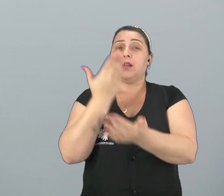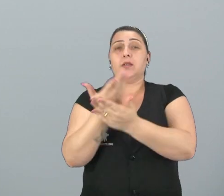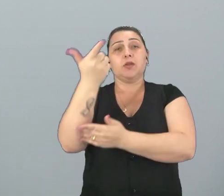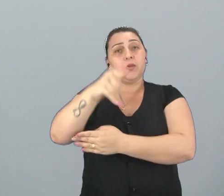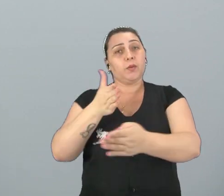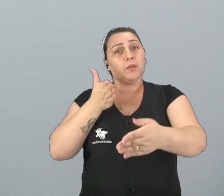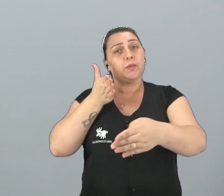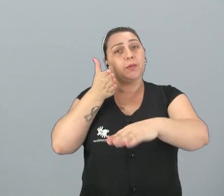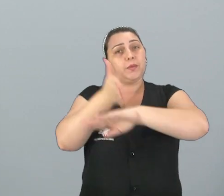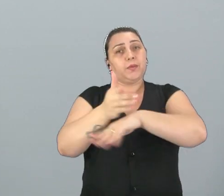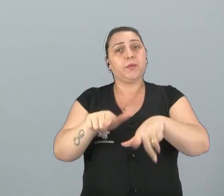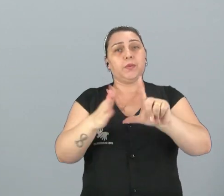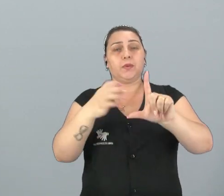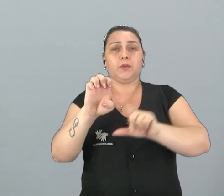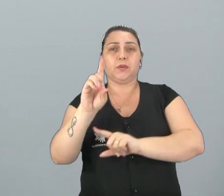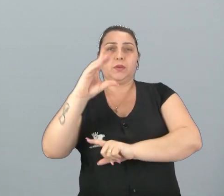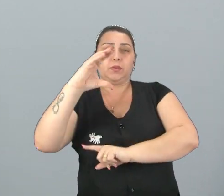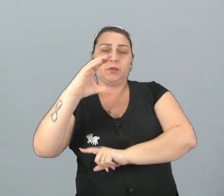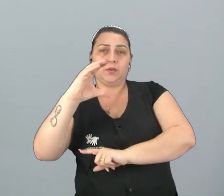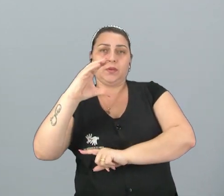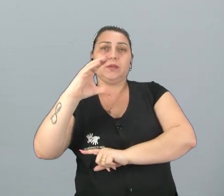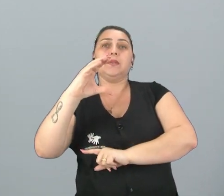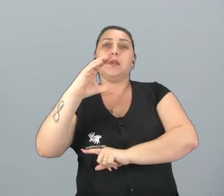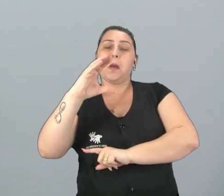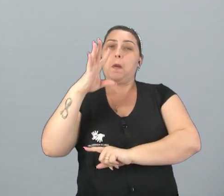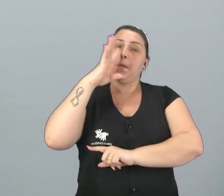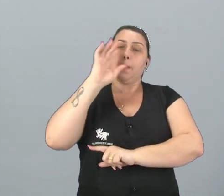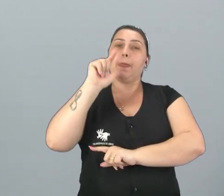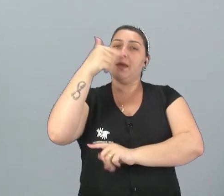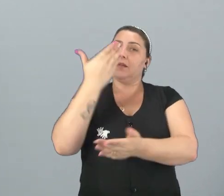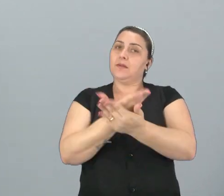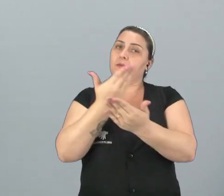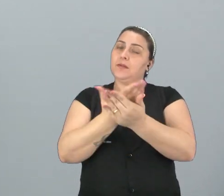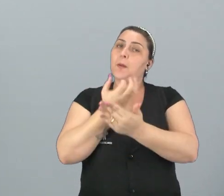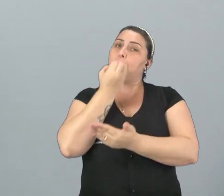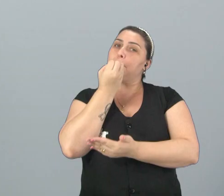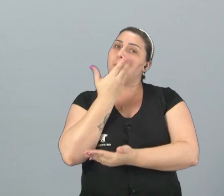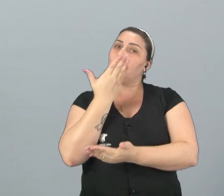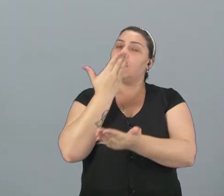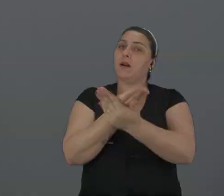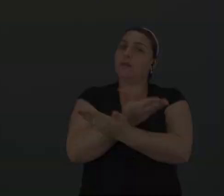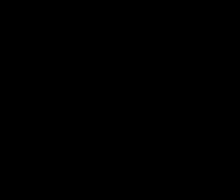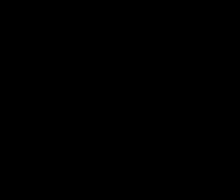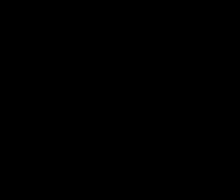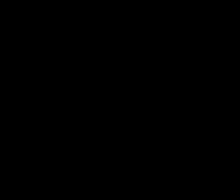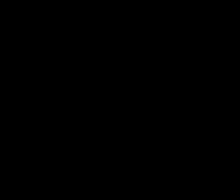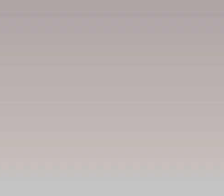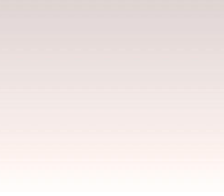aula, acesse a plataforma Eduque. Não deixe de assistir a próxima aula e bons estudos!